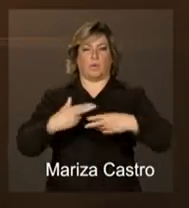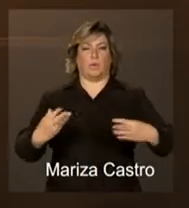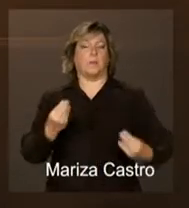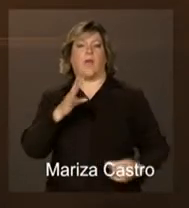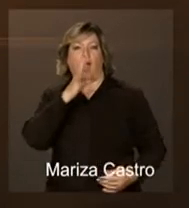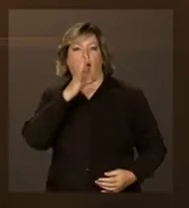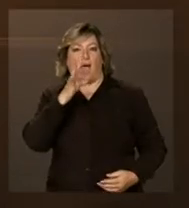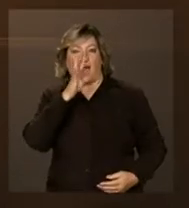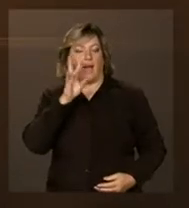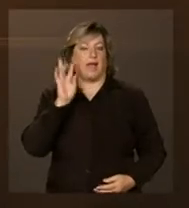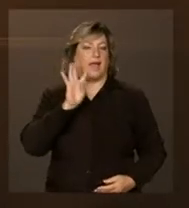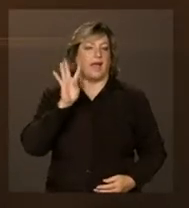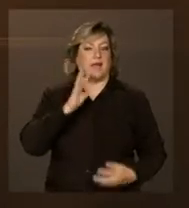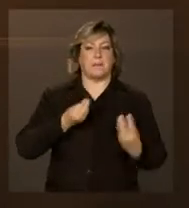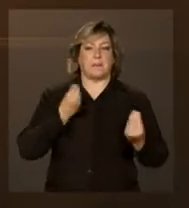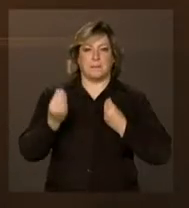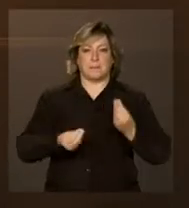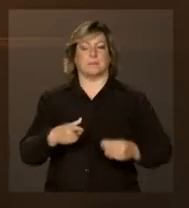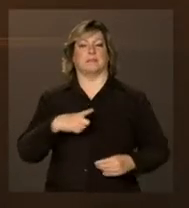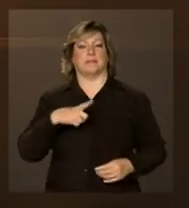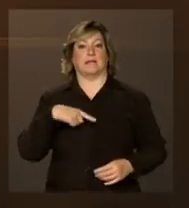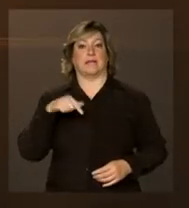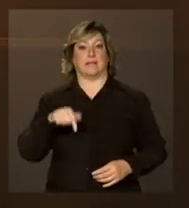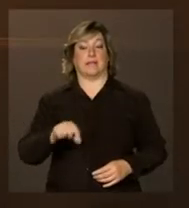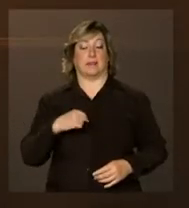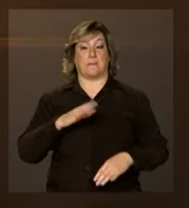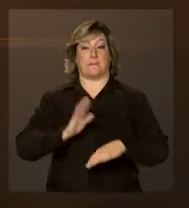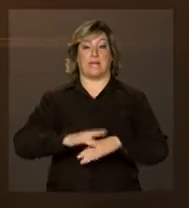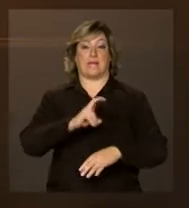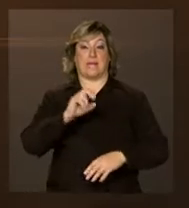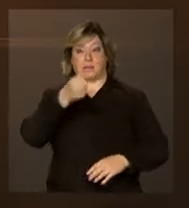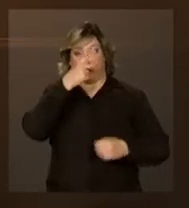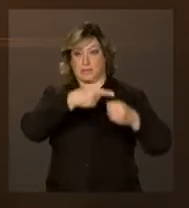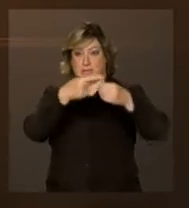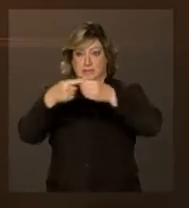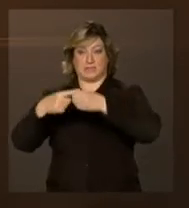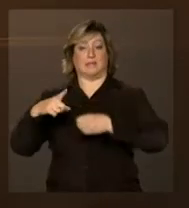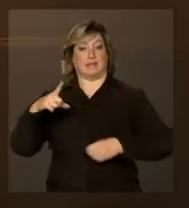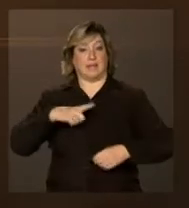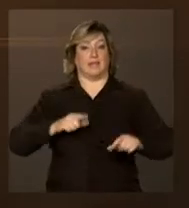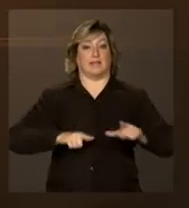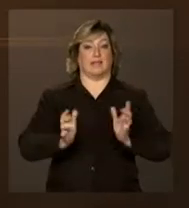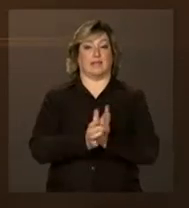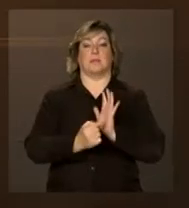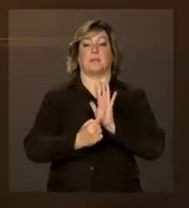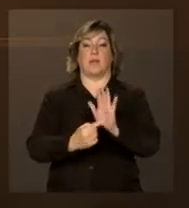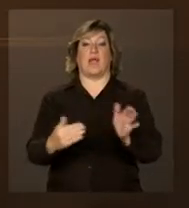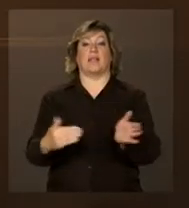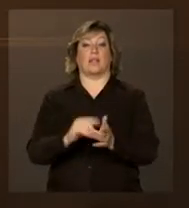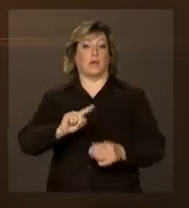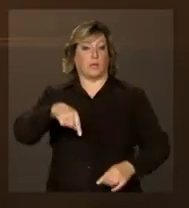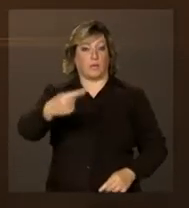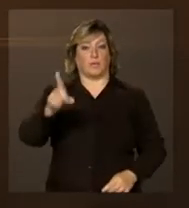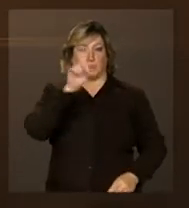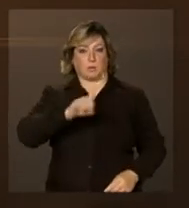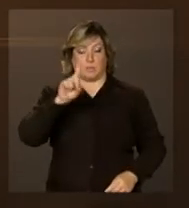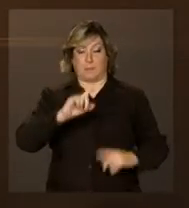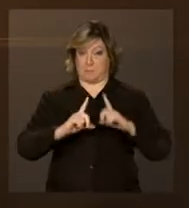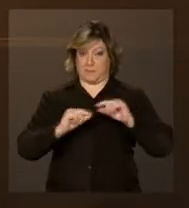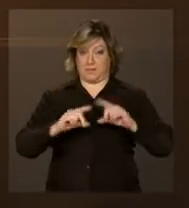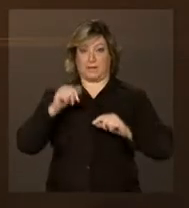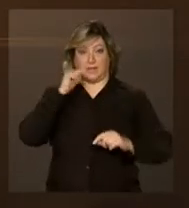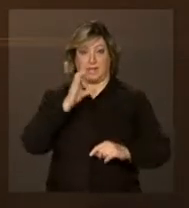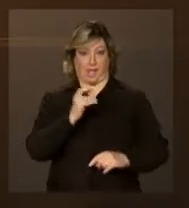curiosidades as atividades são realizadas em mais de 500 municípios até o próximo domingo em Brasília repórter